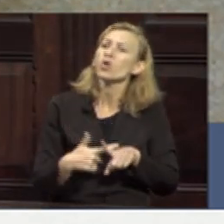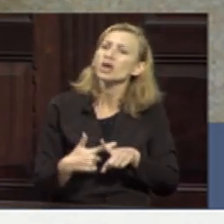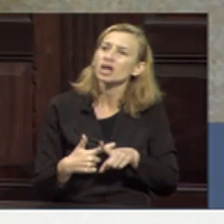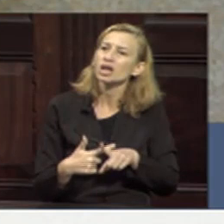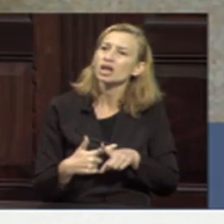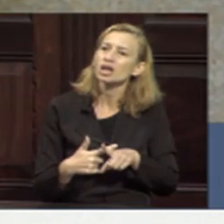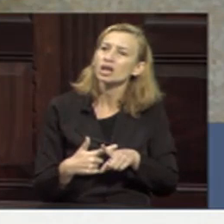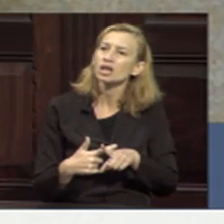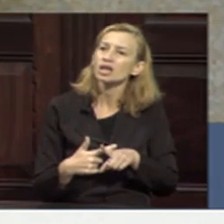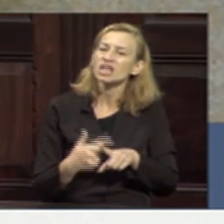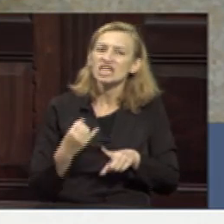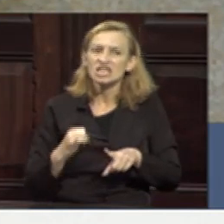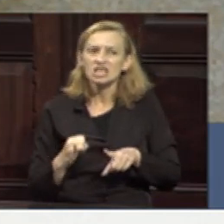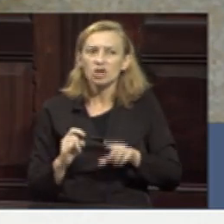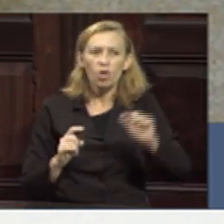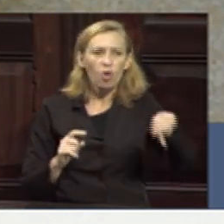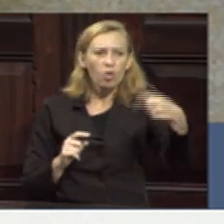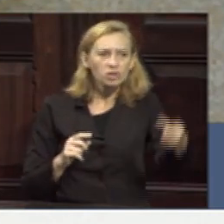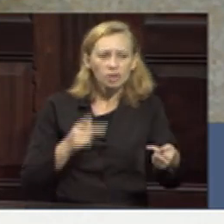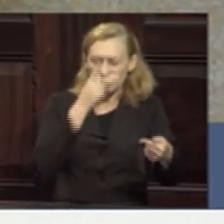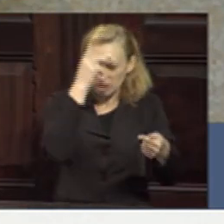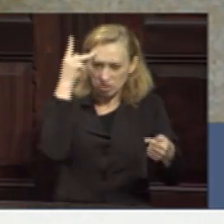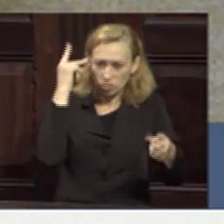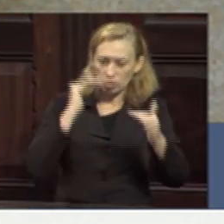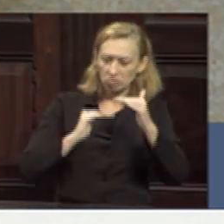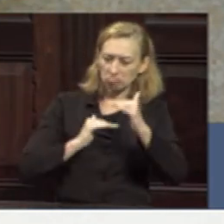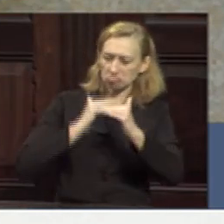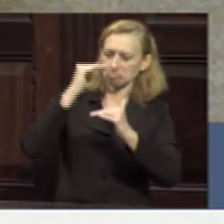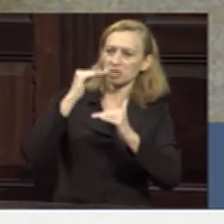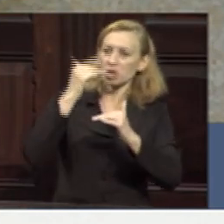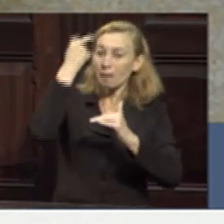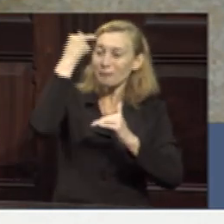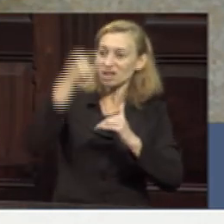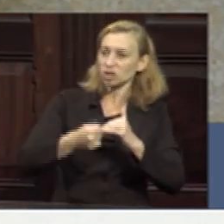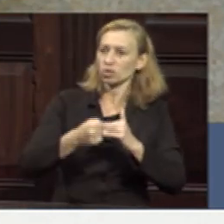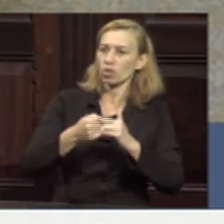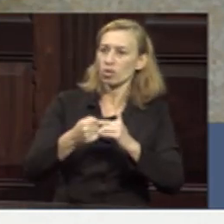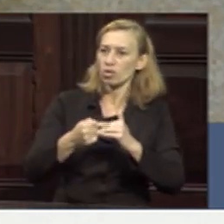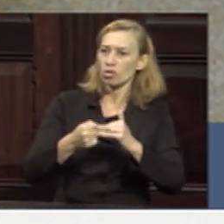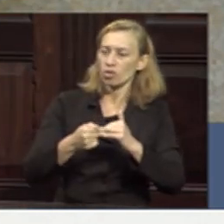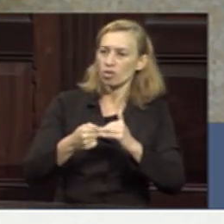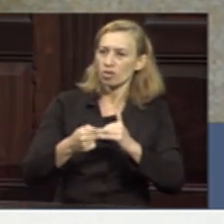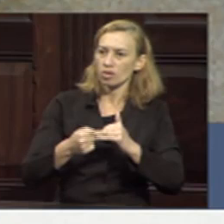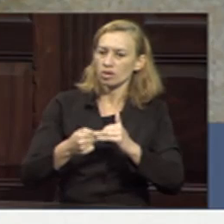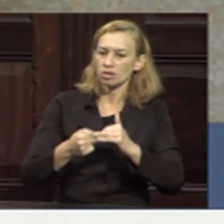estava amando de alguém, para que a sociedade